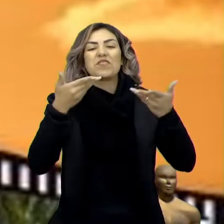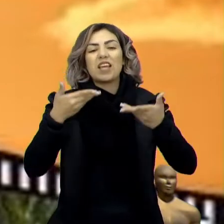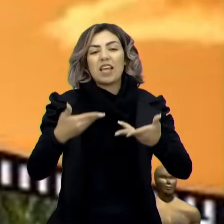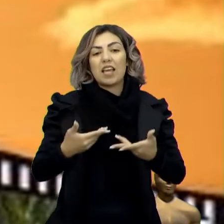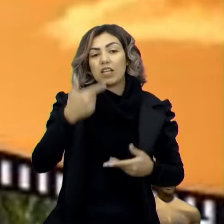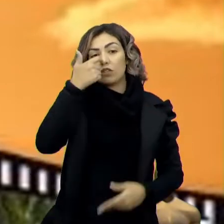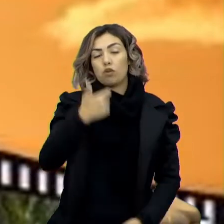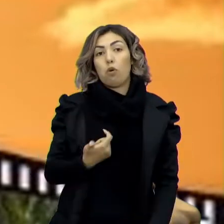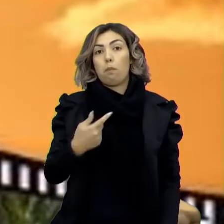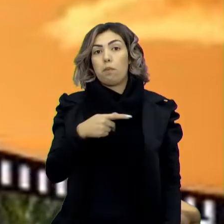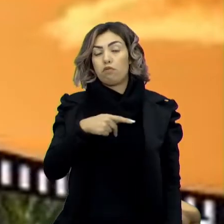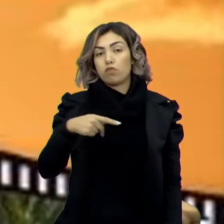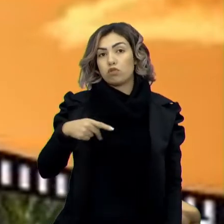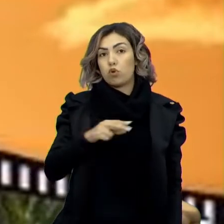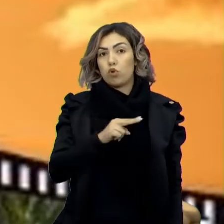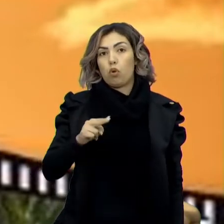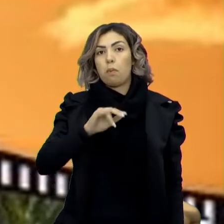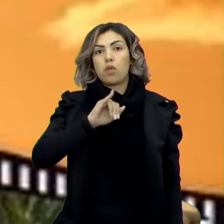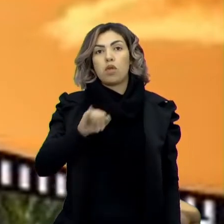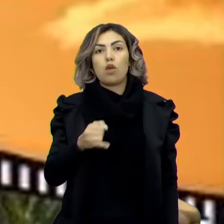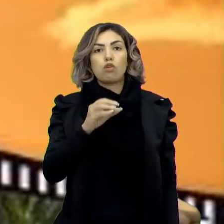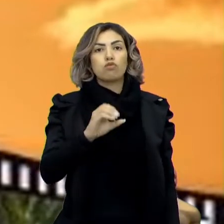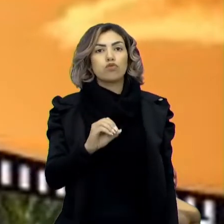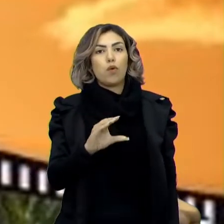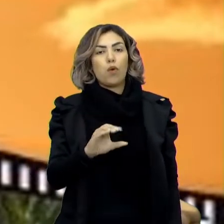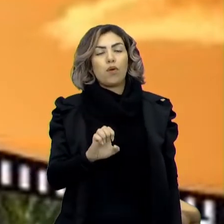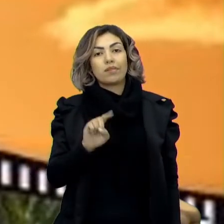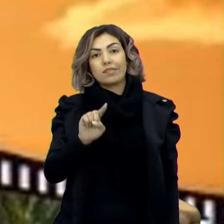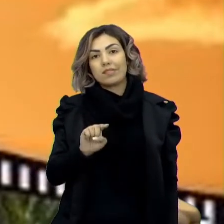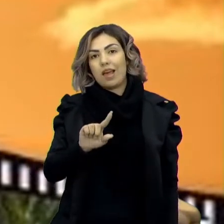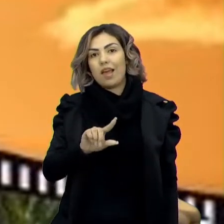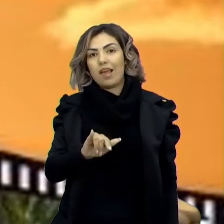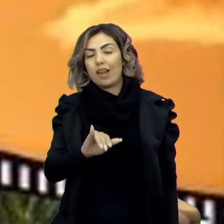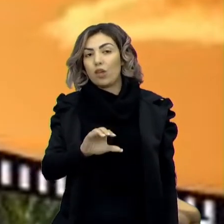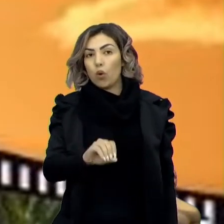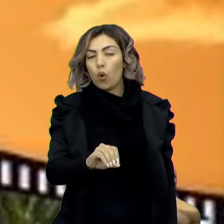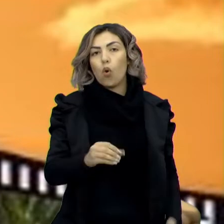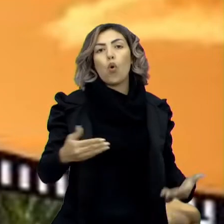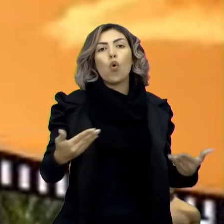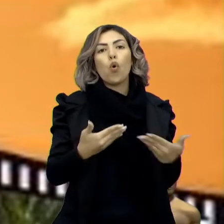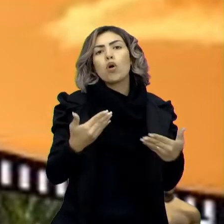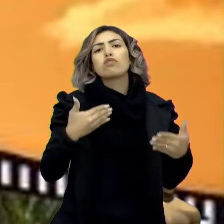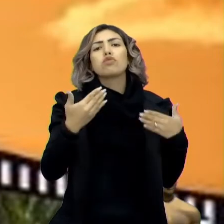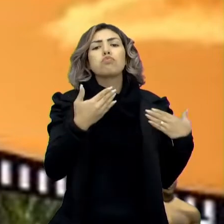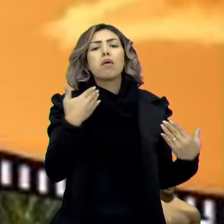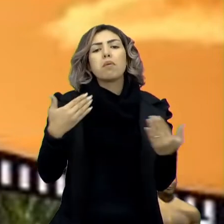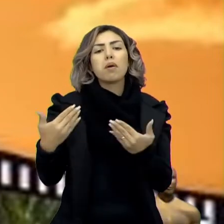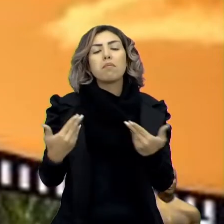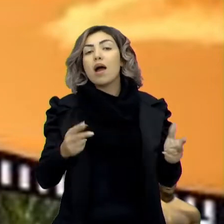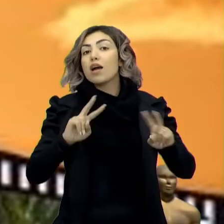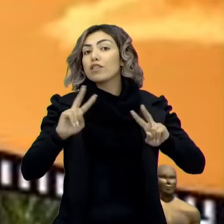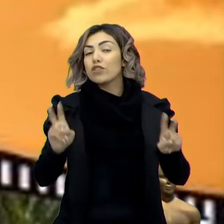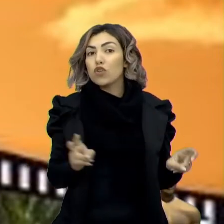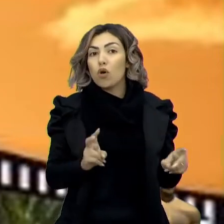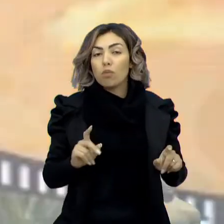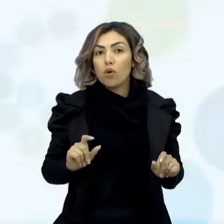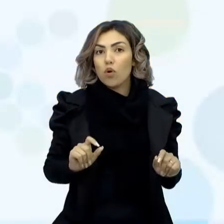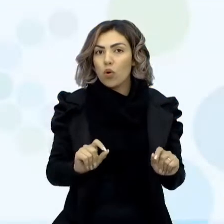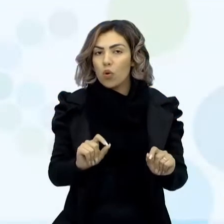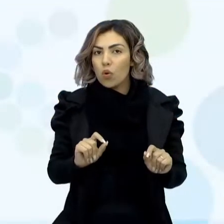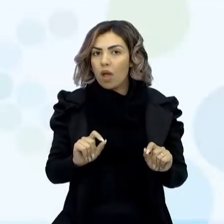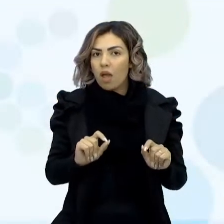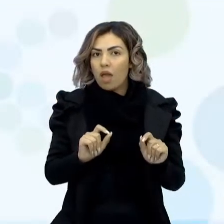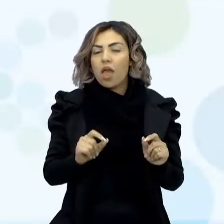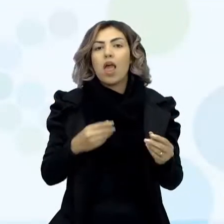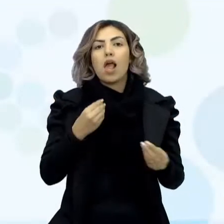professor Josélio e estarei com vocês aqui conversando um pouquinho mais, sobre o nosso componente criação e